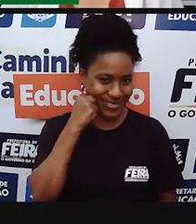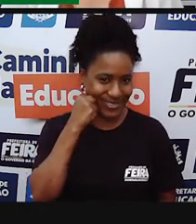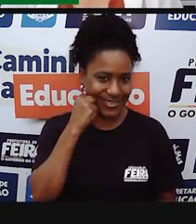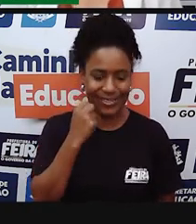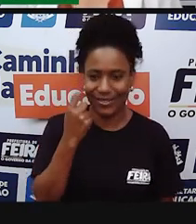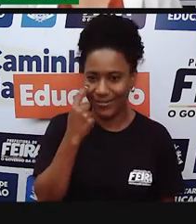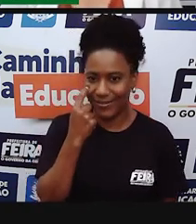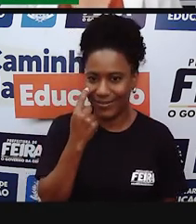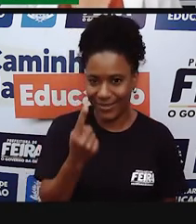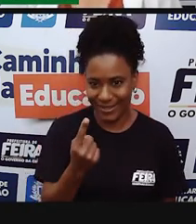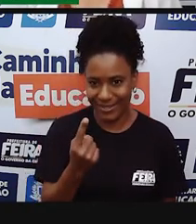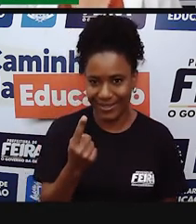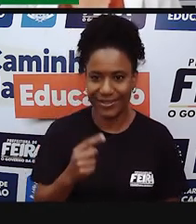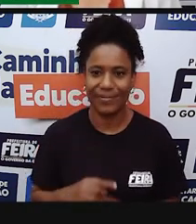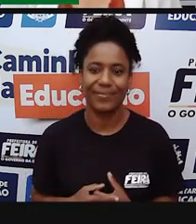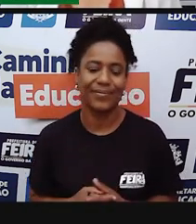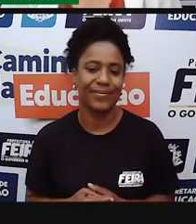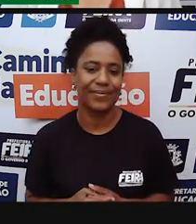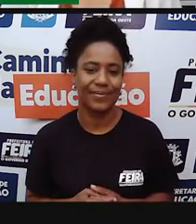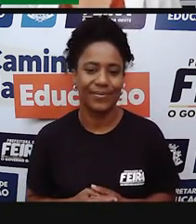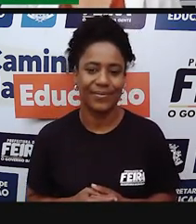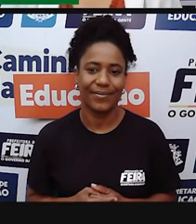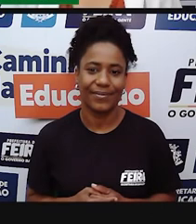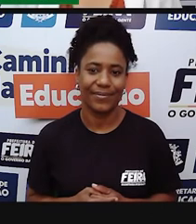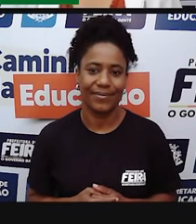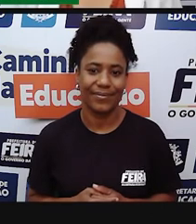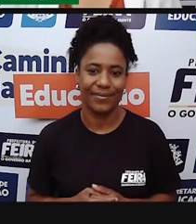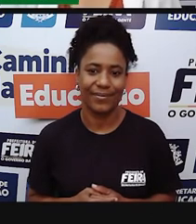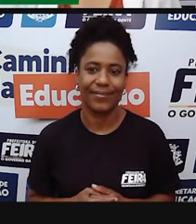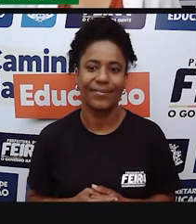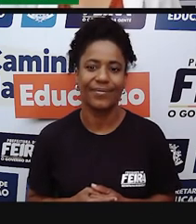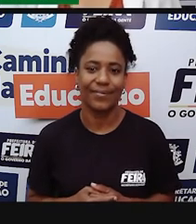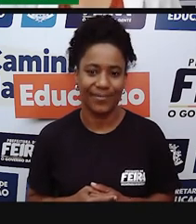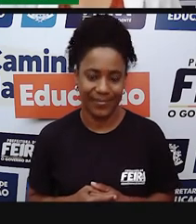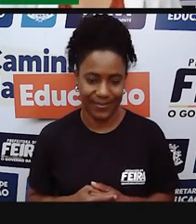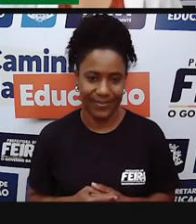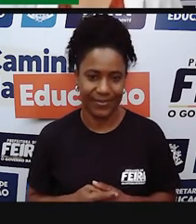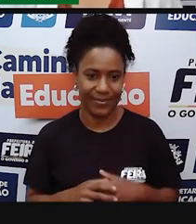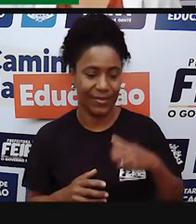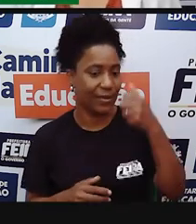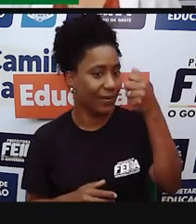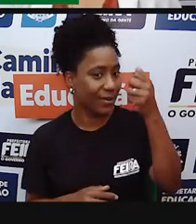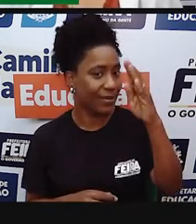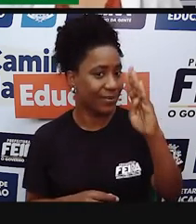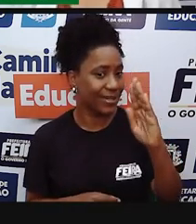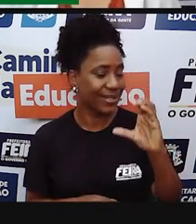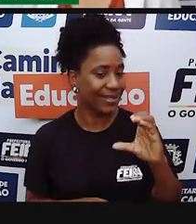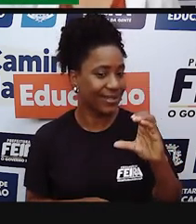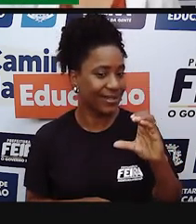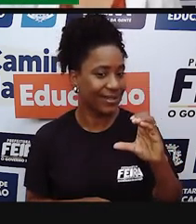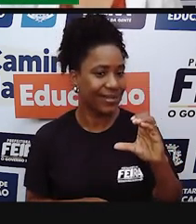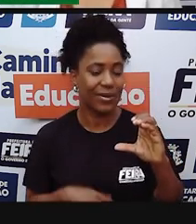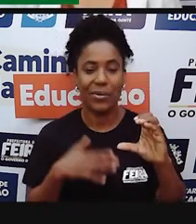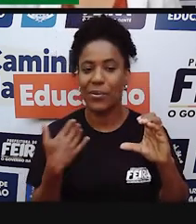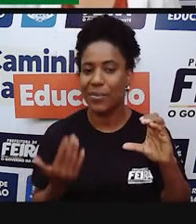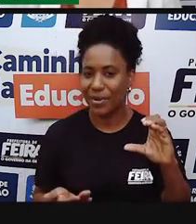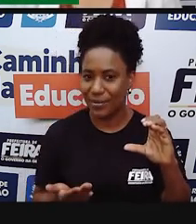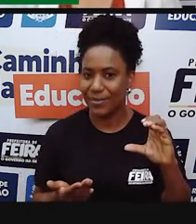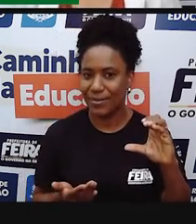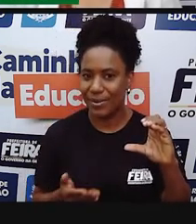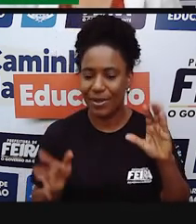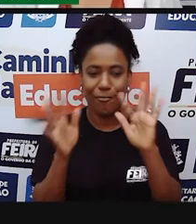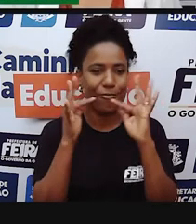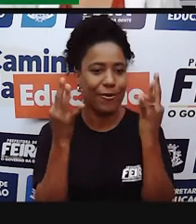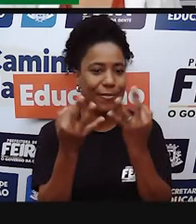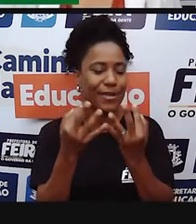e Maria Family está sendo ou extreme Family Qual é a expressão que nós utilizamos para